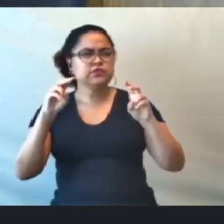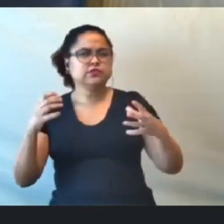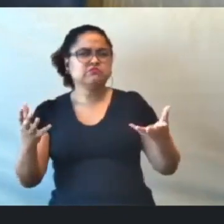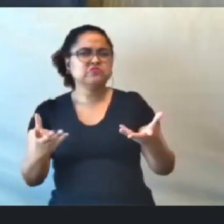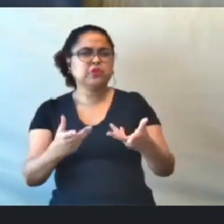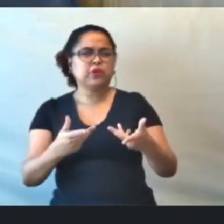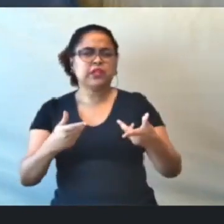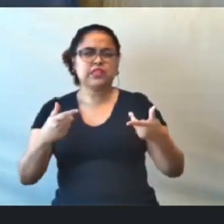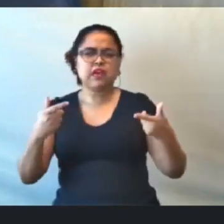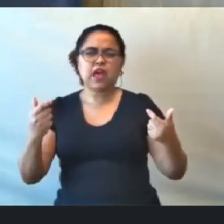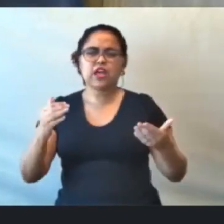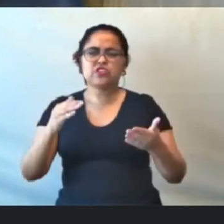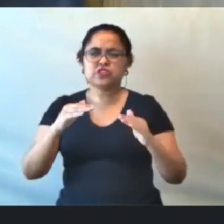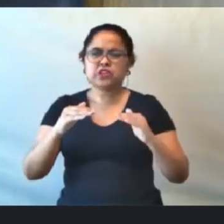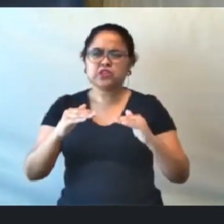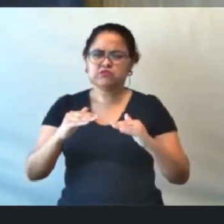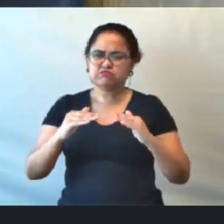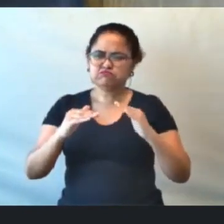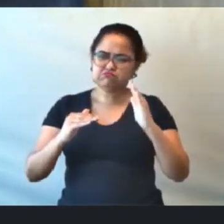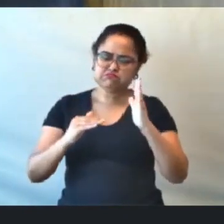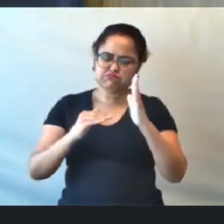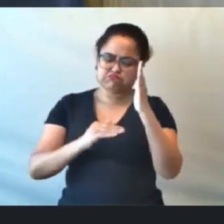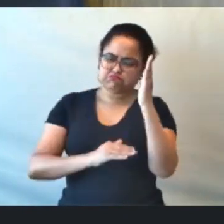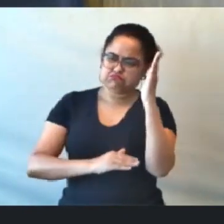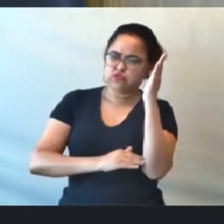de corpos hídricos.